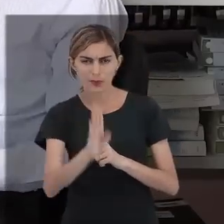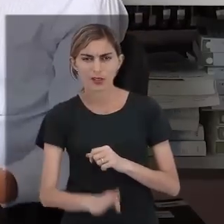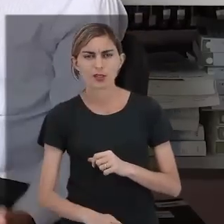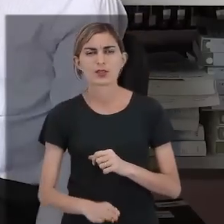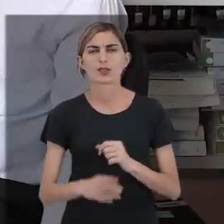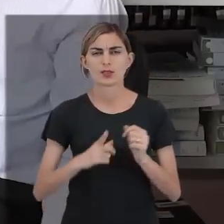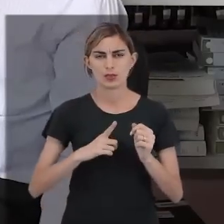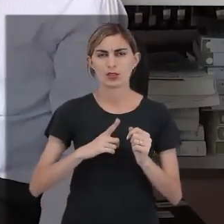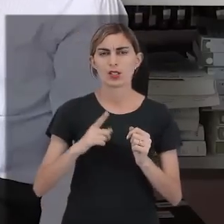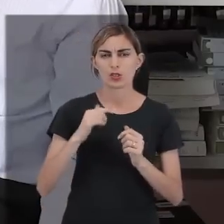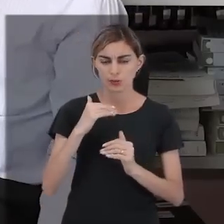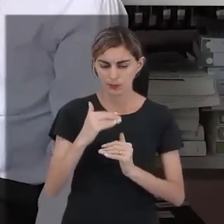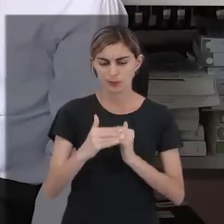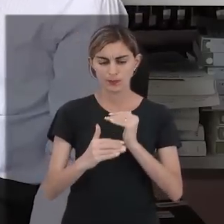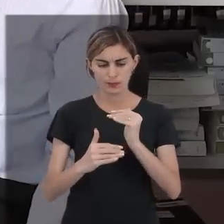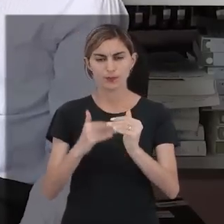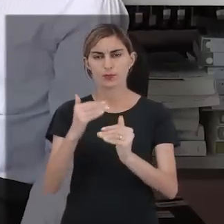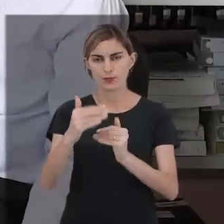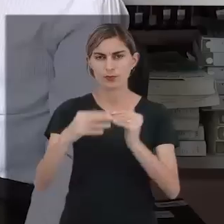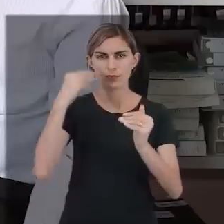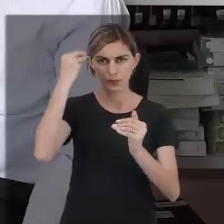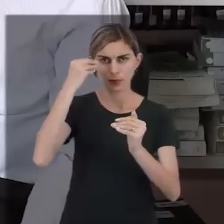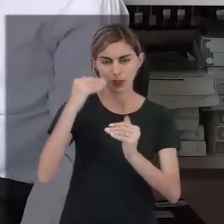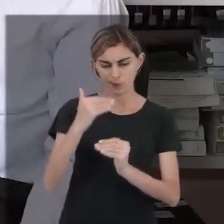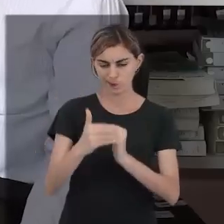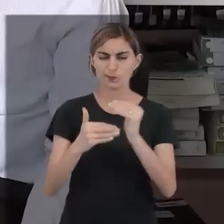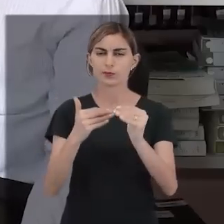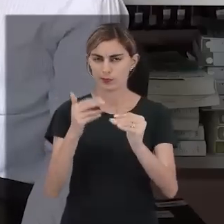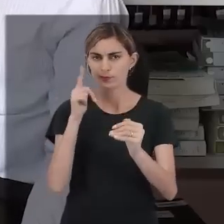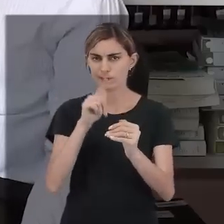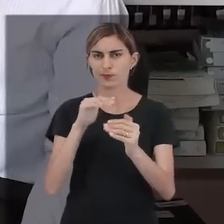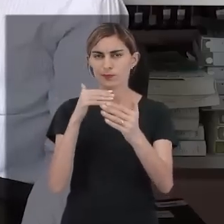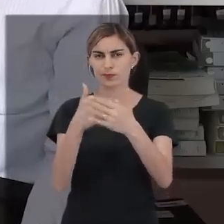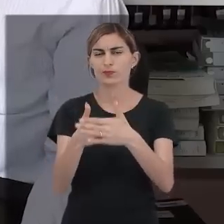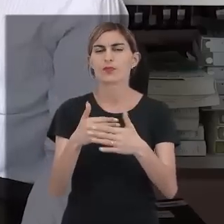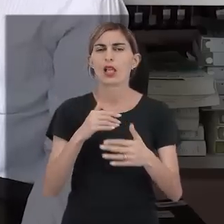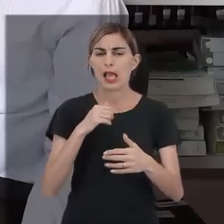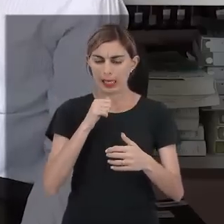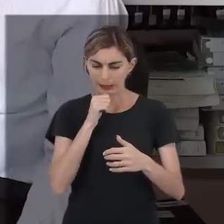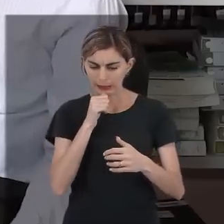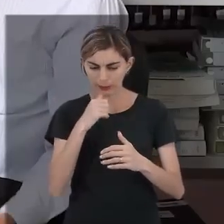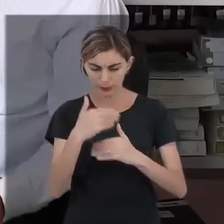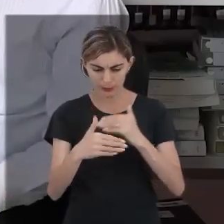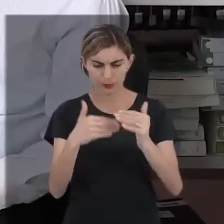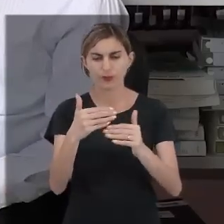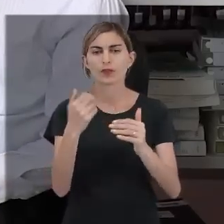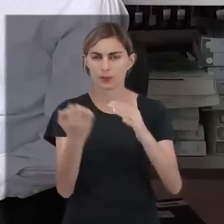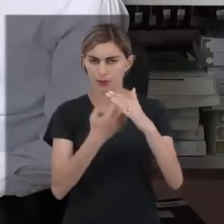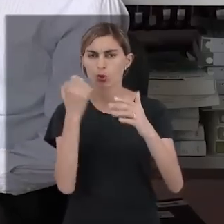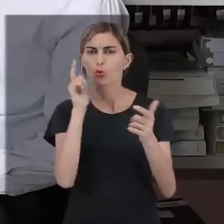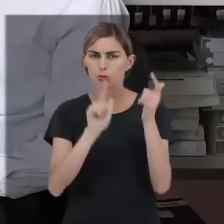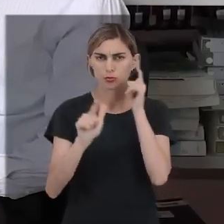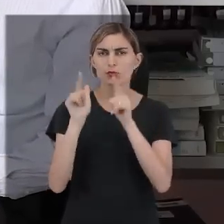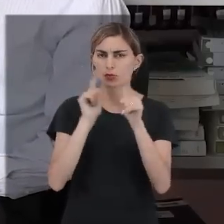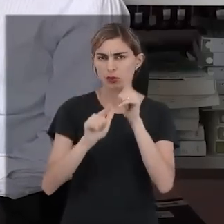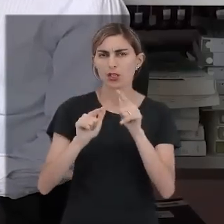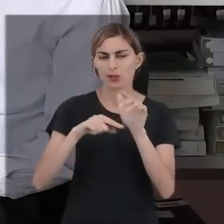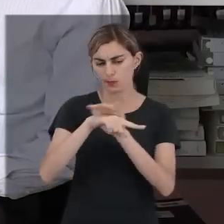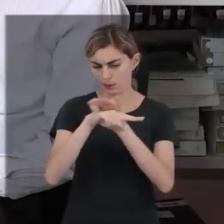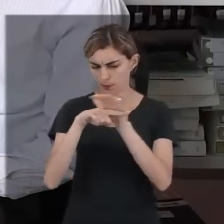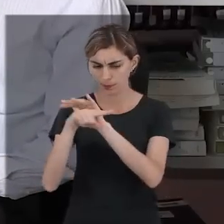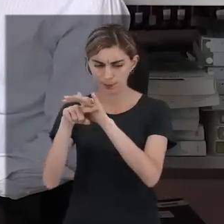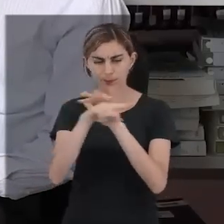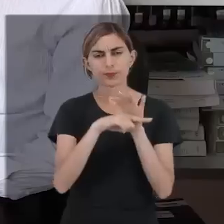gente ainda está caminhando, estamos amadurecendo, vamos chegar lá, mas estamos ainda assim. As empresas elas conseguem realizar auditorias